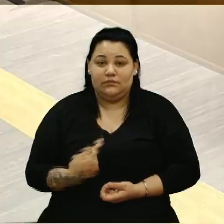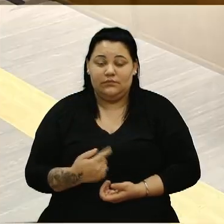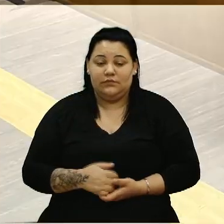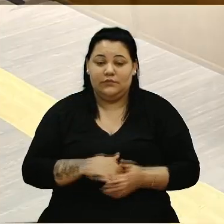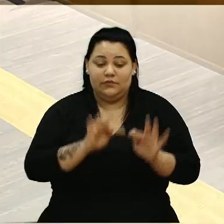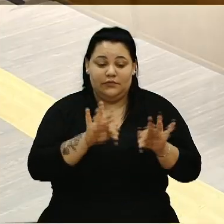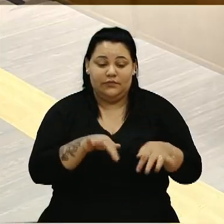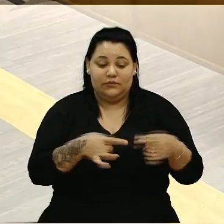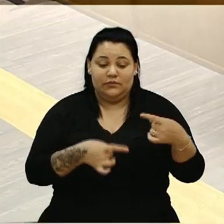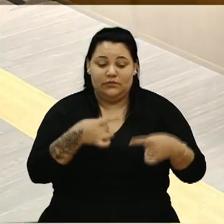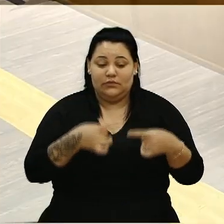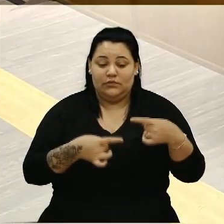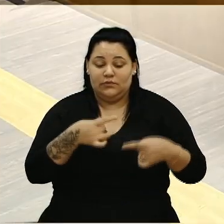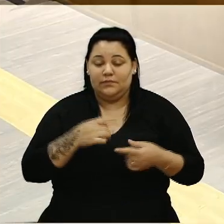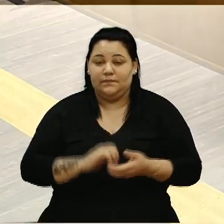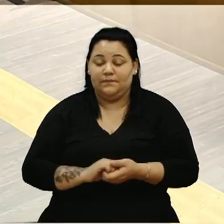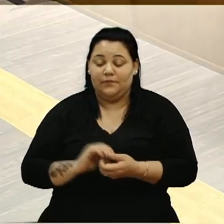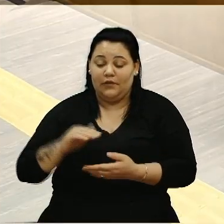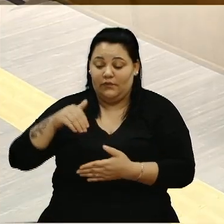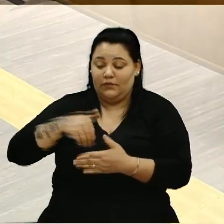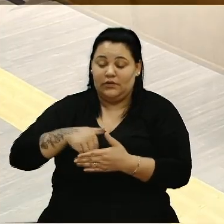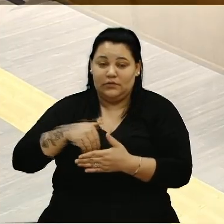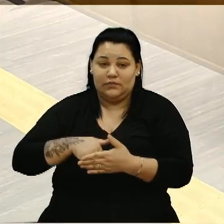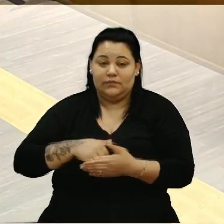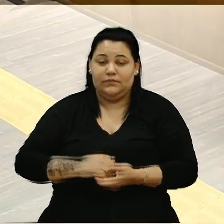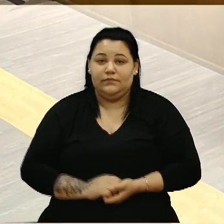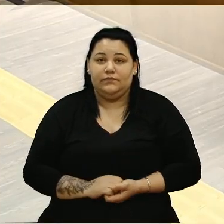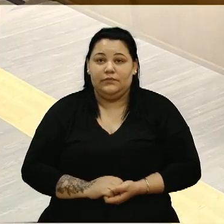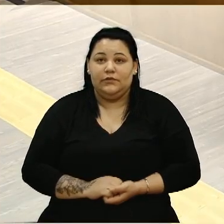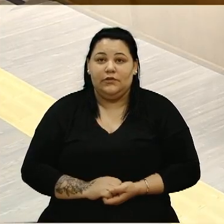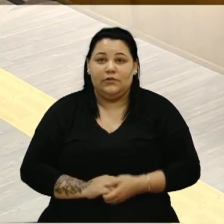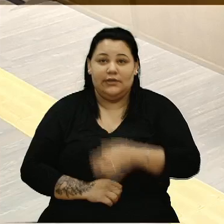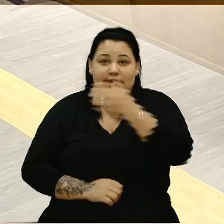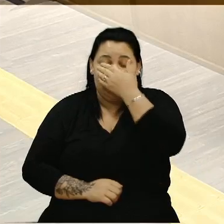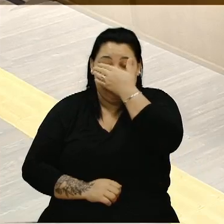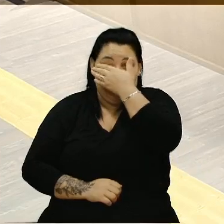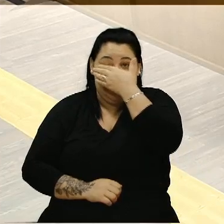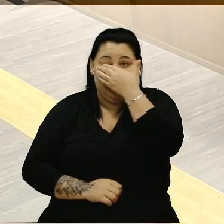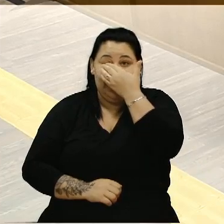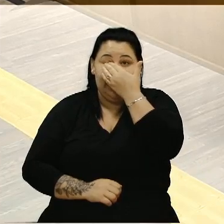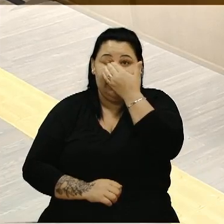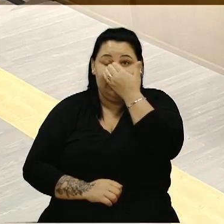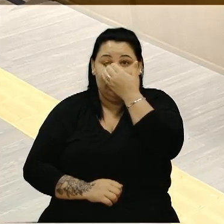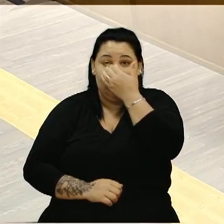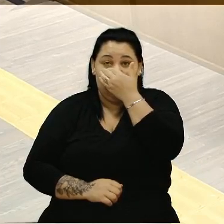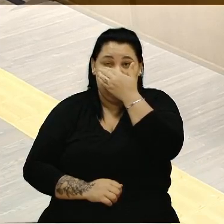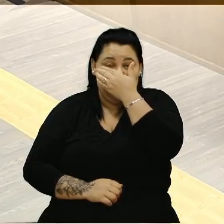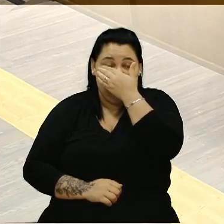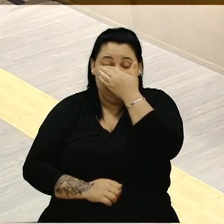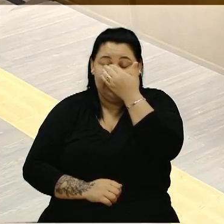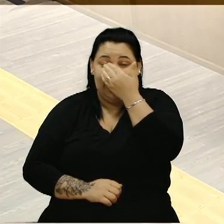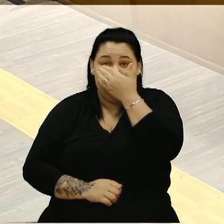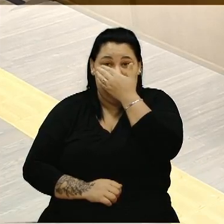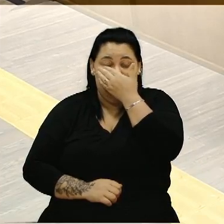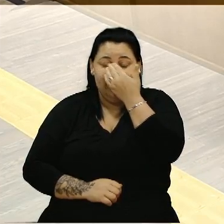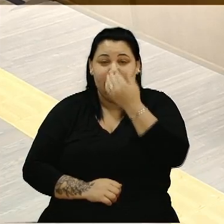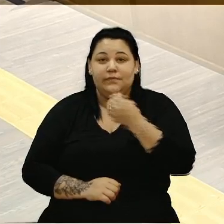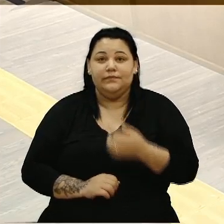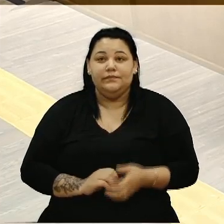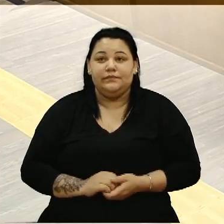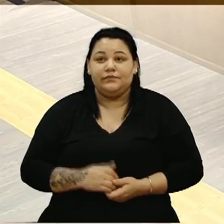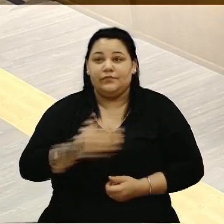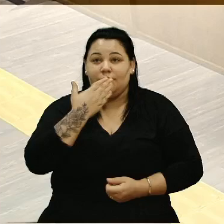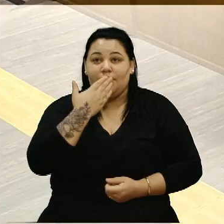Encerrada a discussão. Em votação. Voto sim, senhora presidente. Solicito às